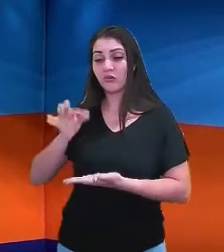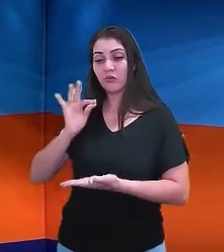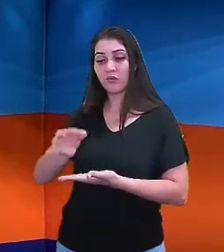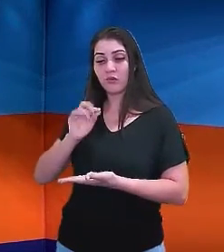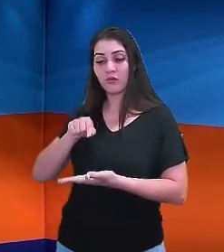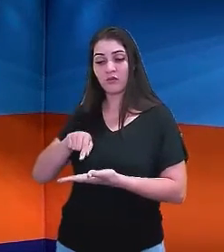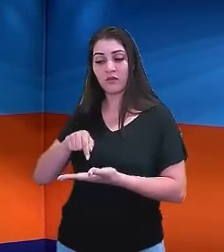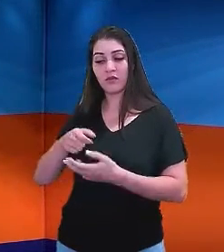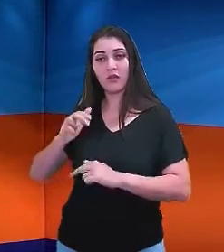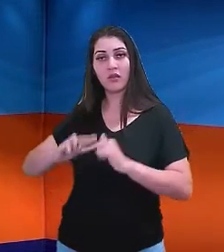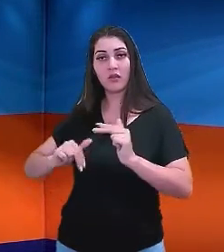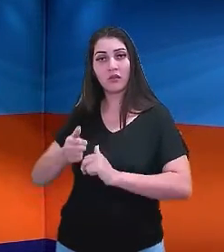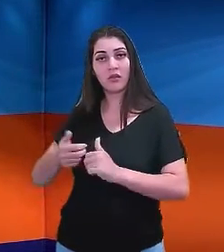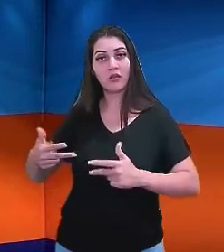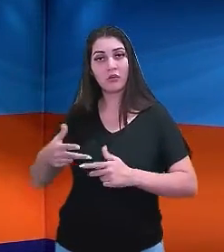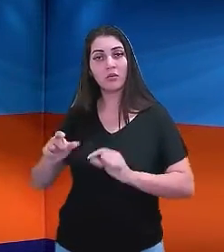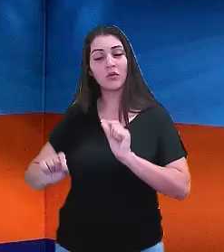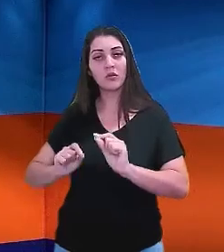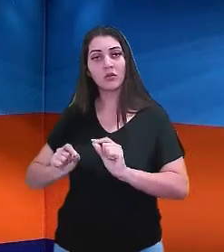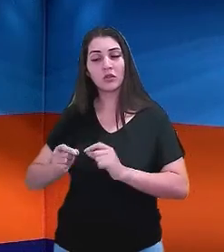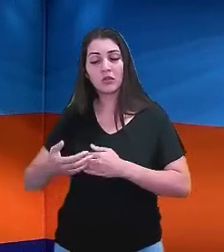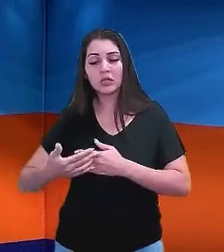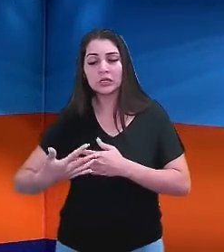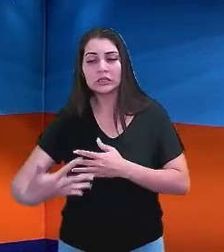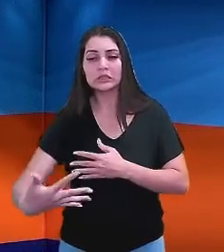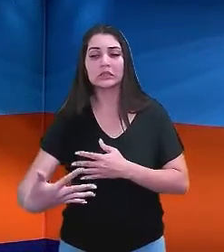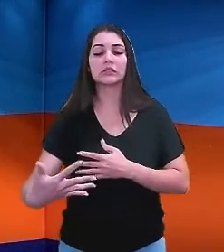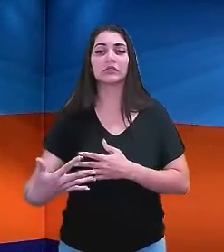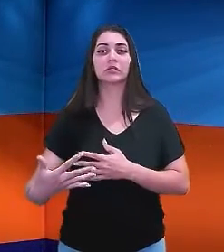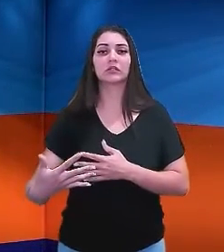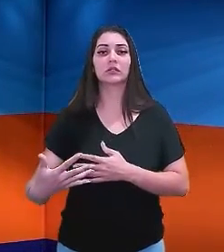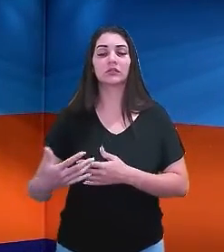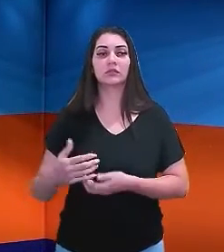um produto que passa a